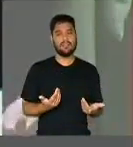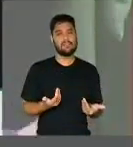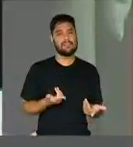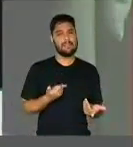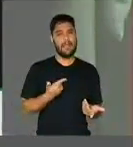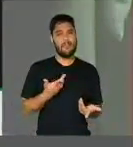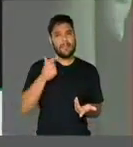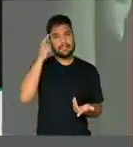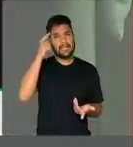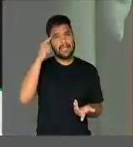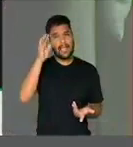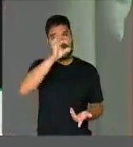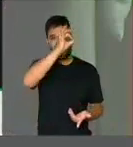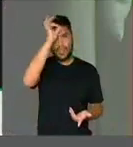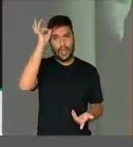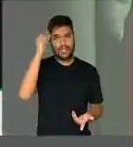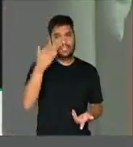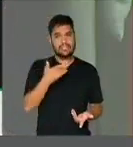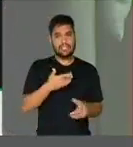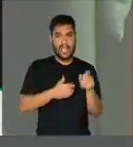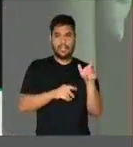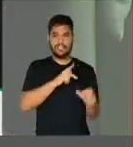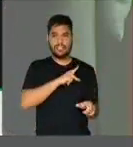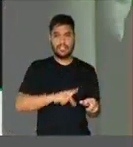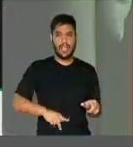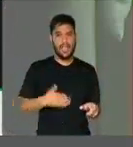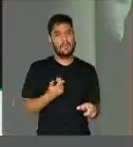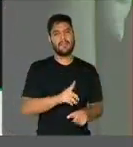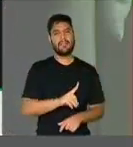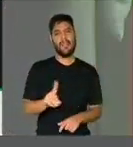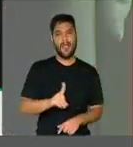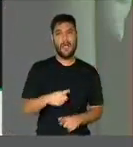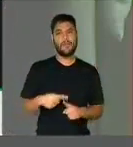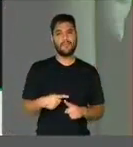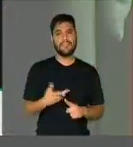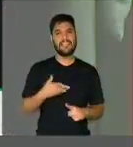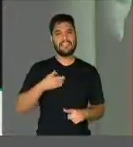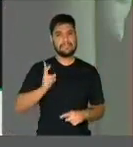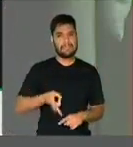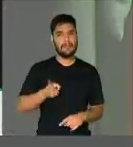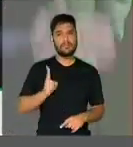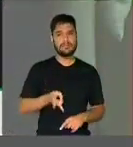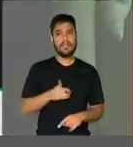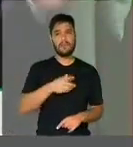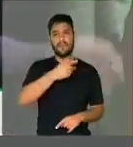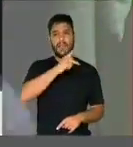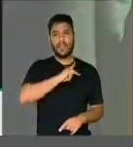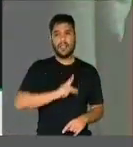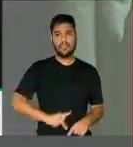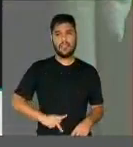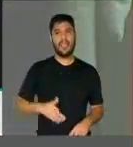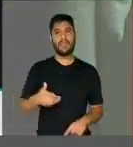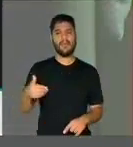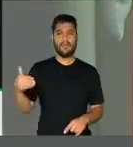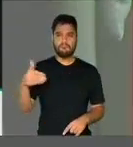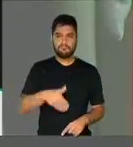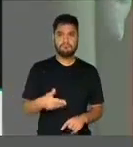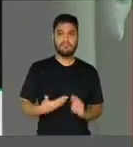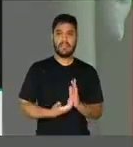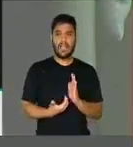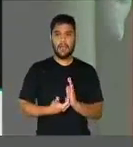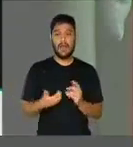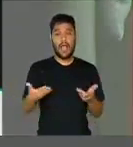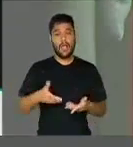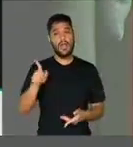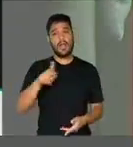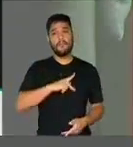é de uma ingenuidade que não cabe em quem ocupou tantas vezes cargo aqui na Câmara e na presidência dessa casa e que